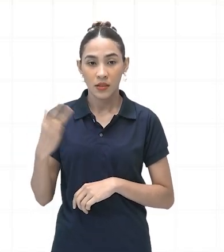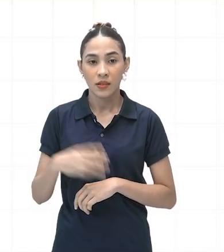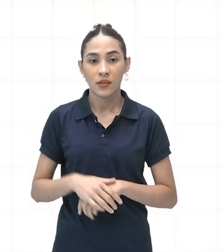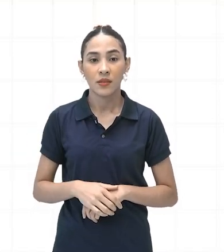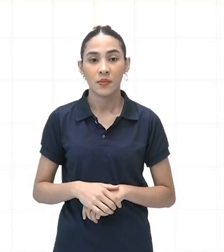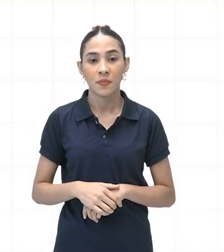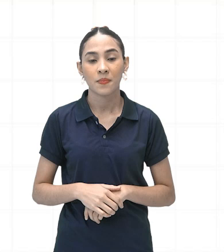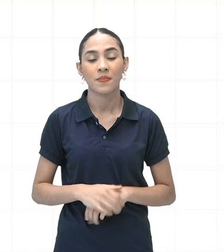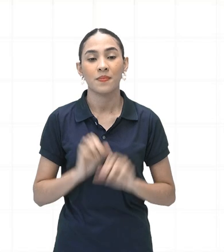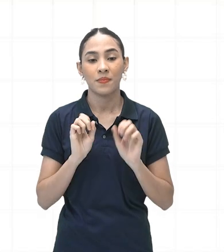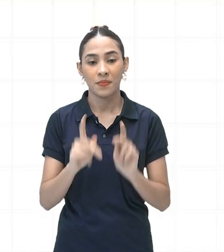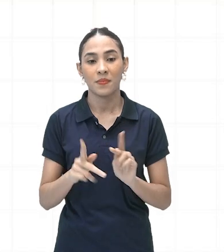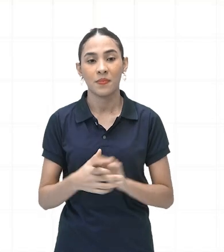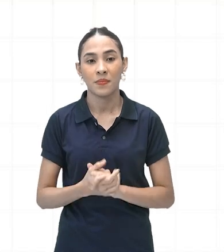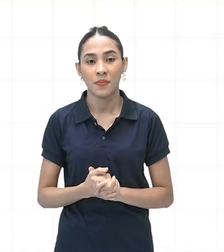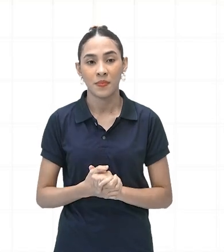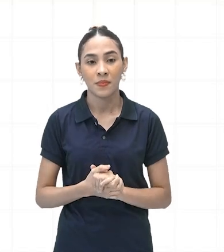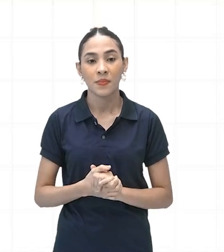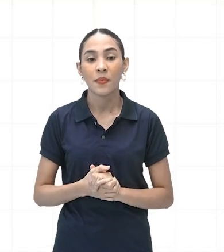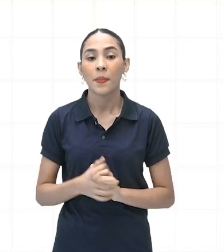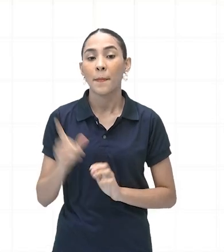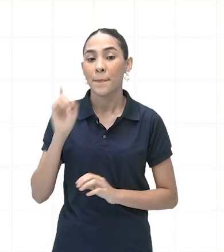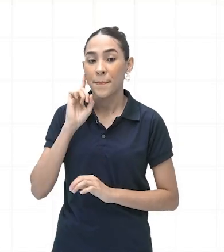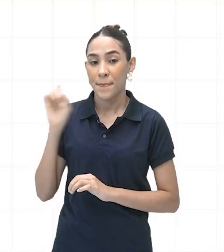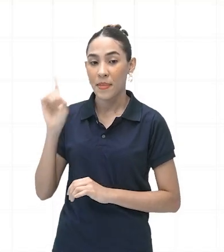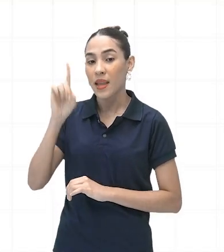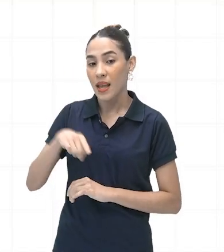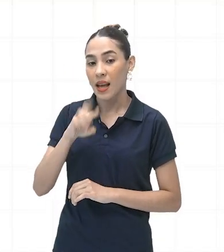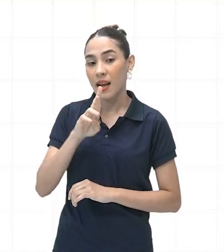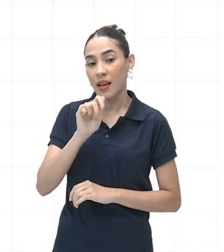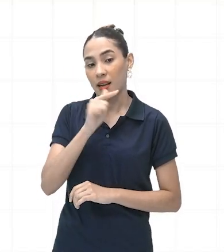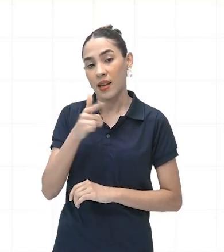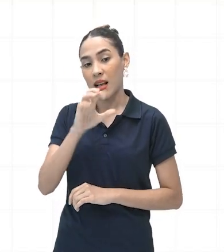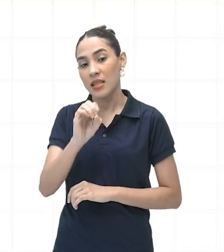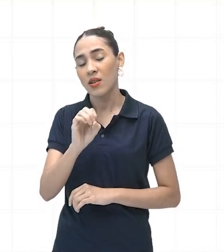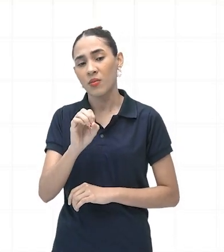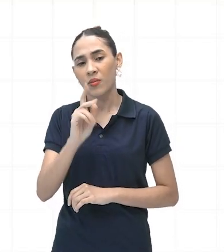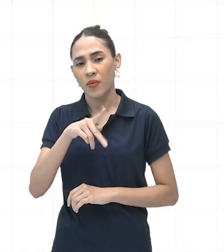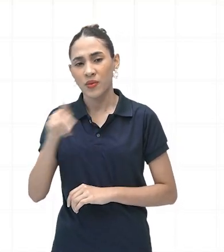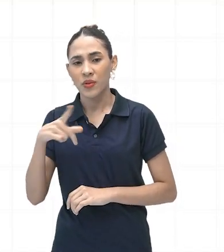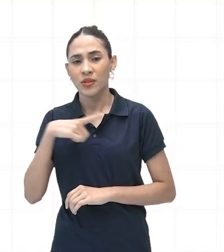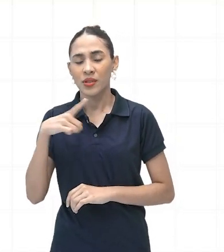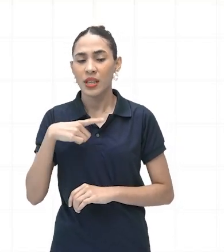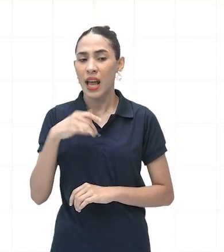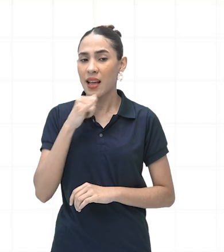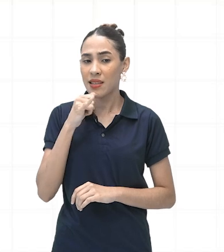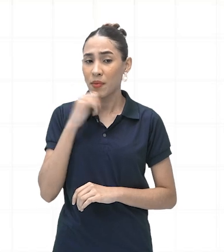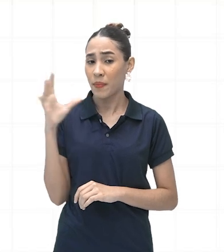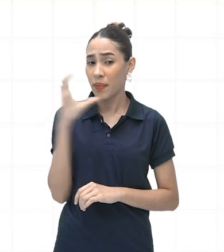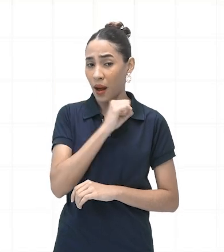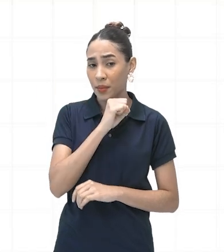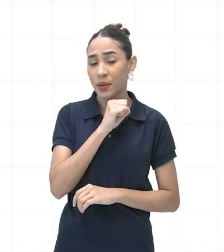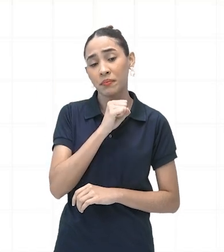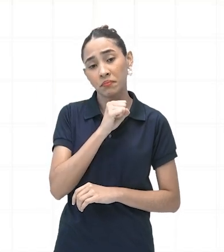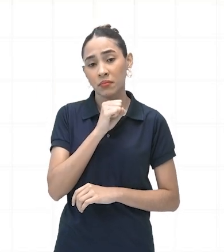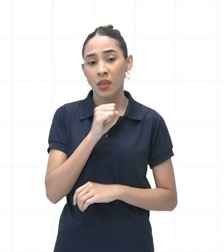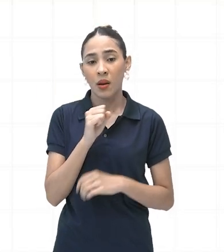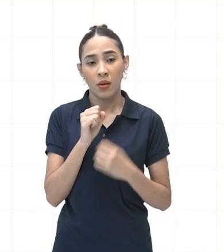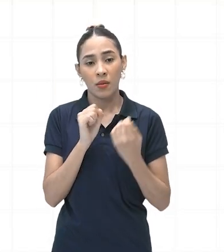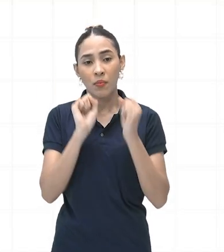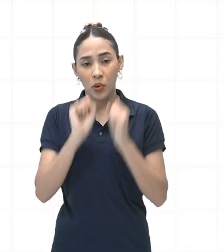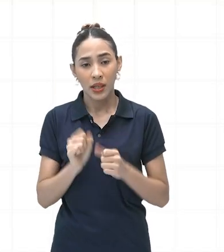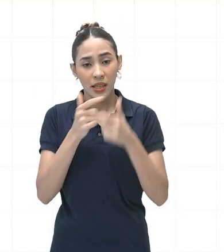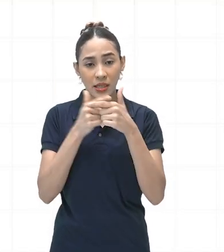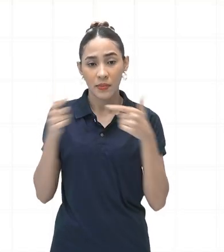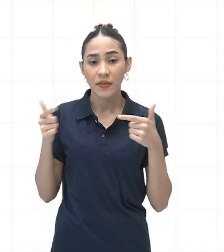2.933,3. Tá bom? É essa que é a razão. Professor, tinha como fazer essa conta um pouco mais rápido? Eu poderia ter